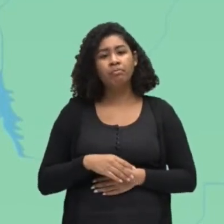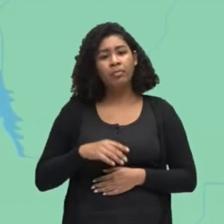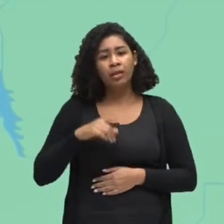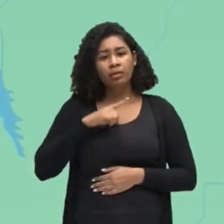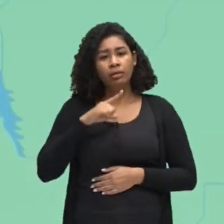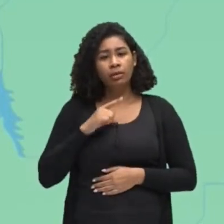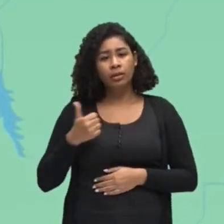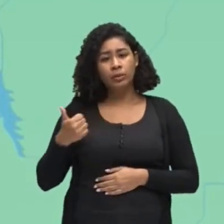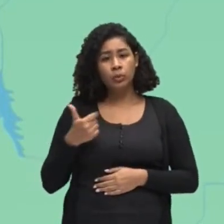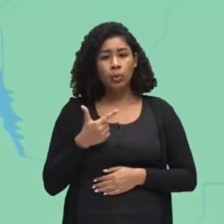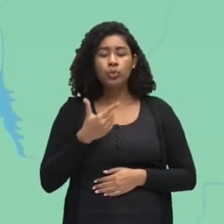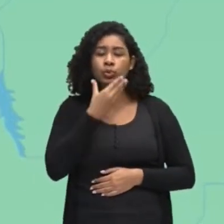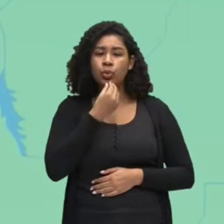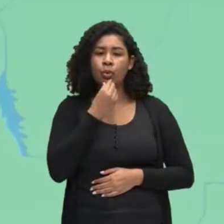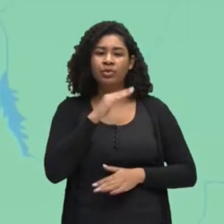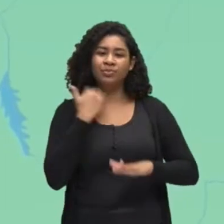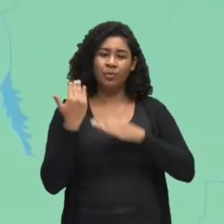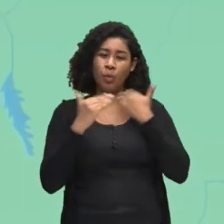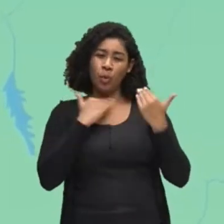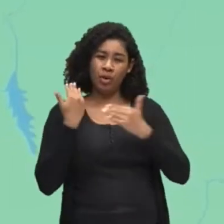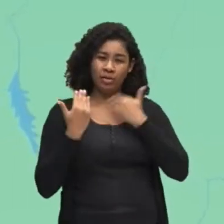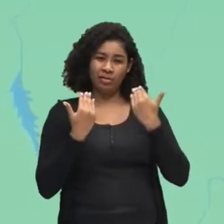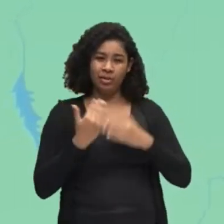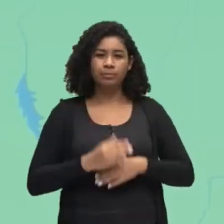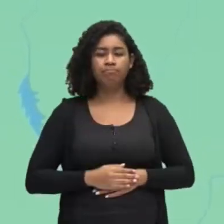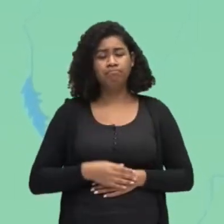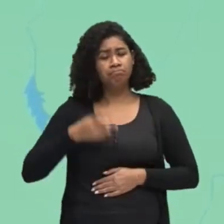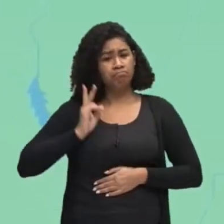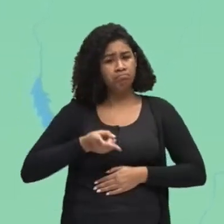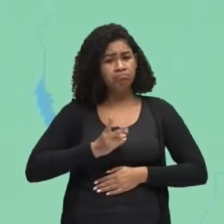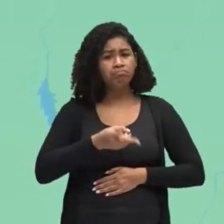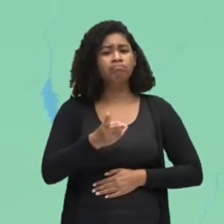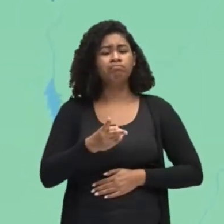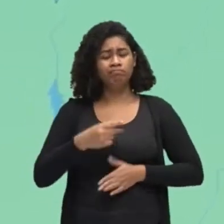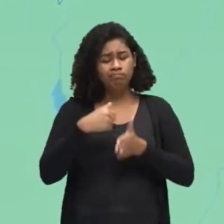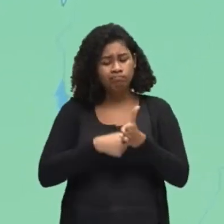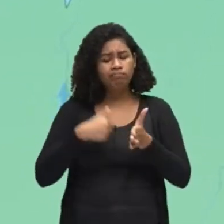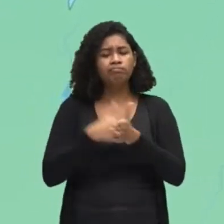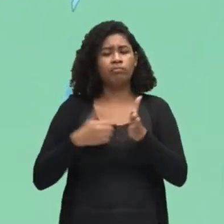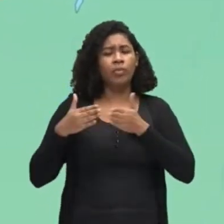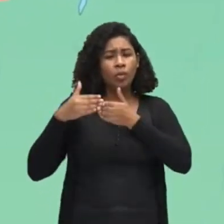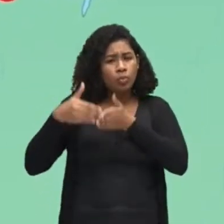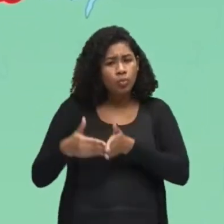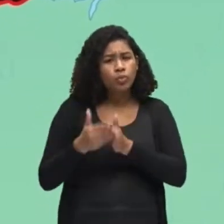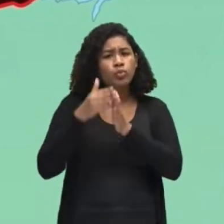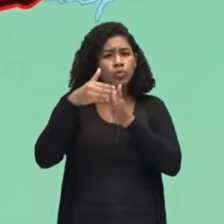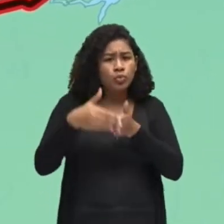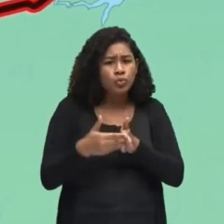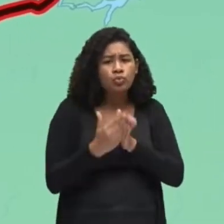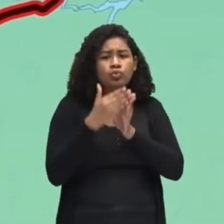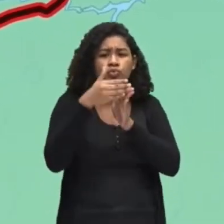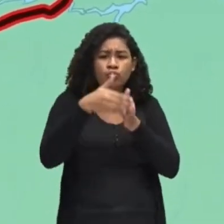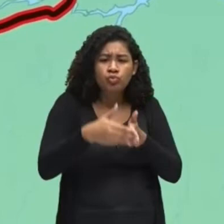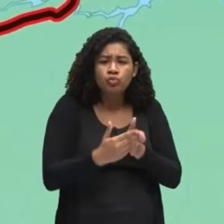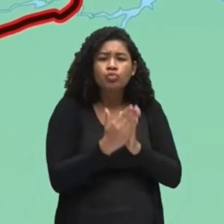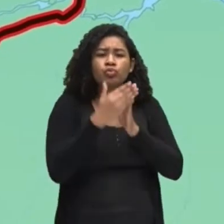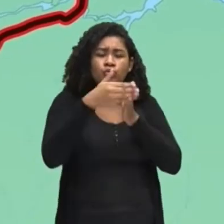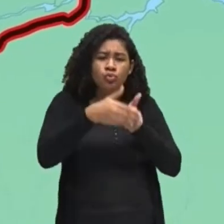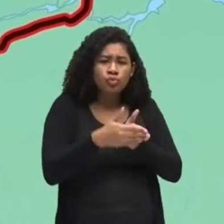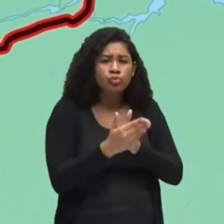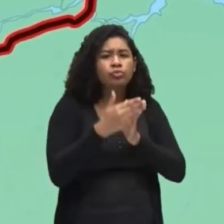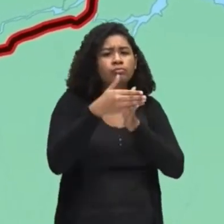morrido. Os espanhóis seguiram ainda navegando ao longo da costa em direção ao porto espanhol mais